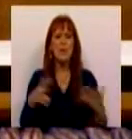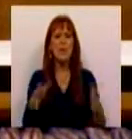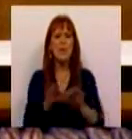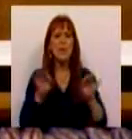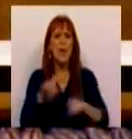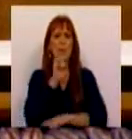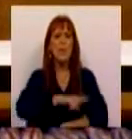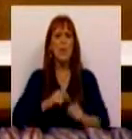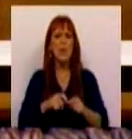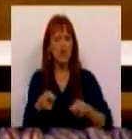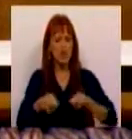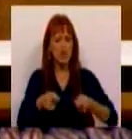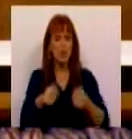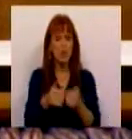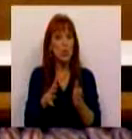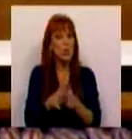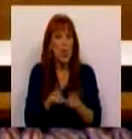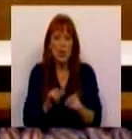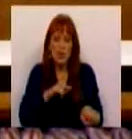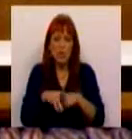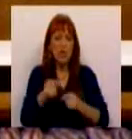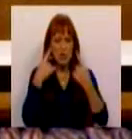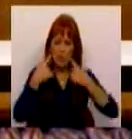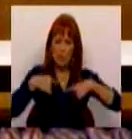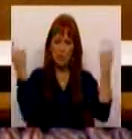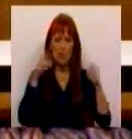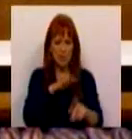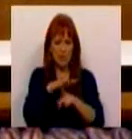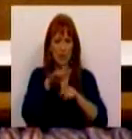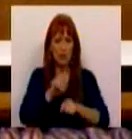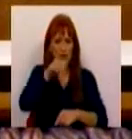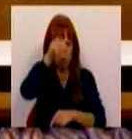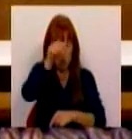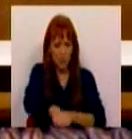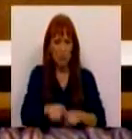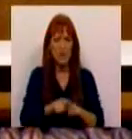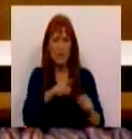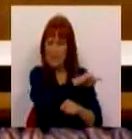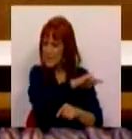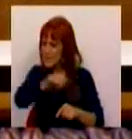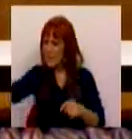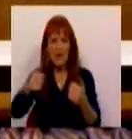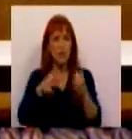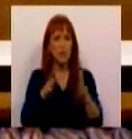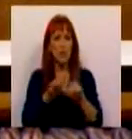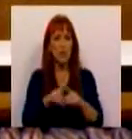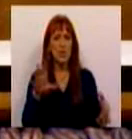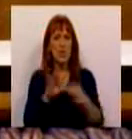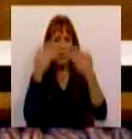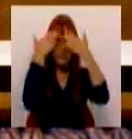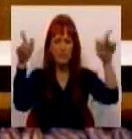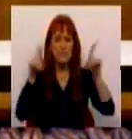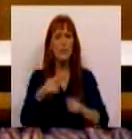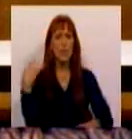forma a que possam ser os gestores de todas as políticas públicas com impacto local, com a transversalidade e legitimidade